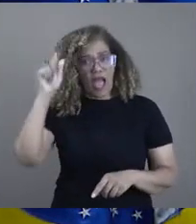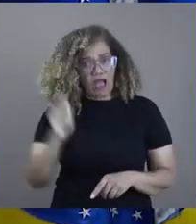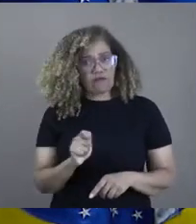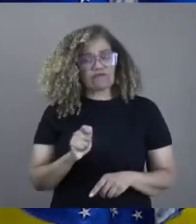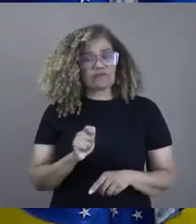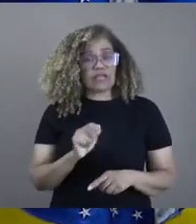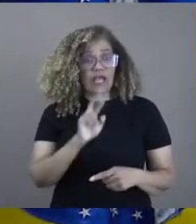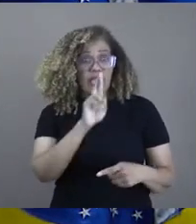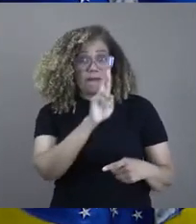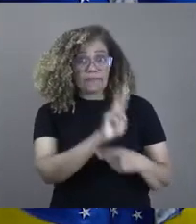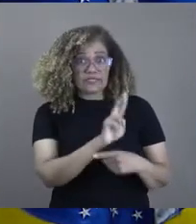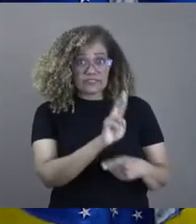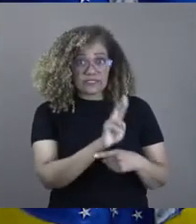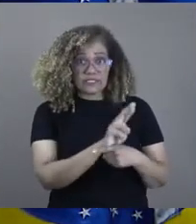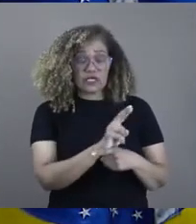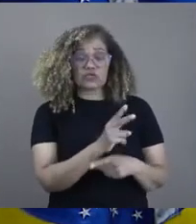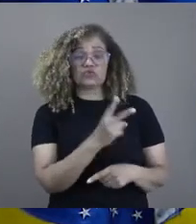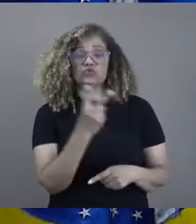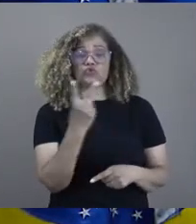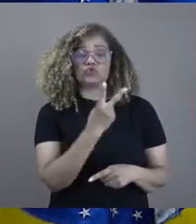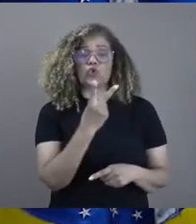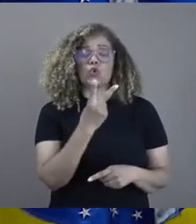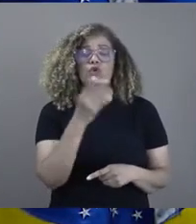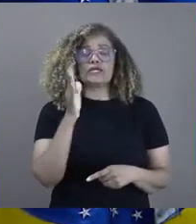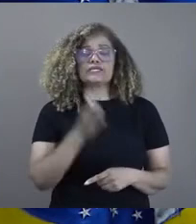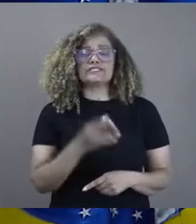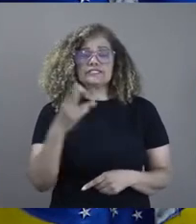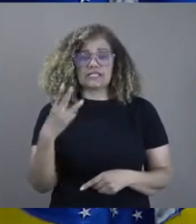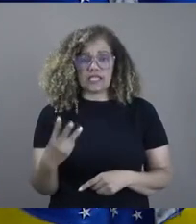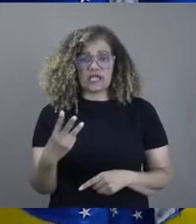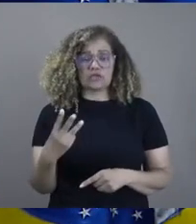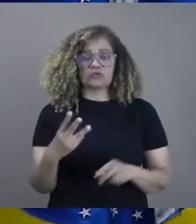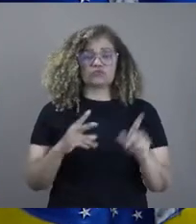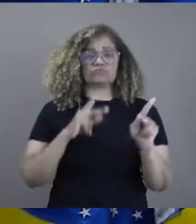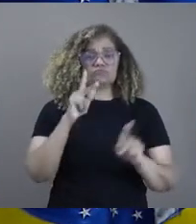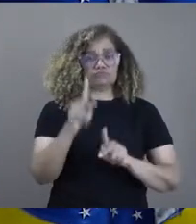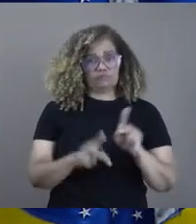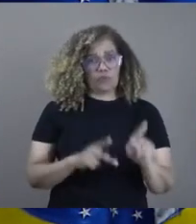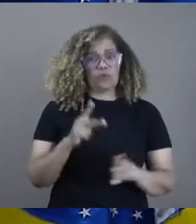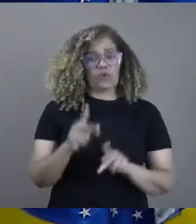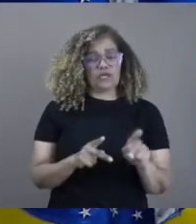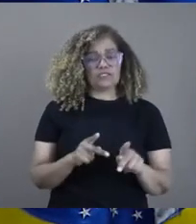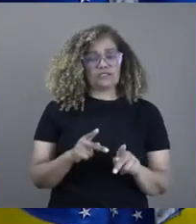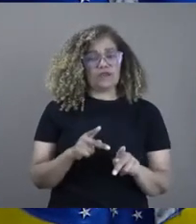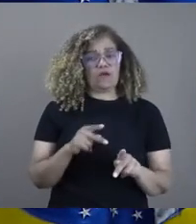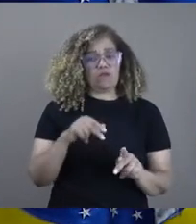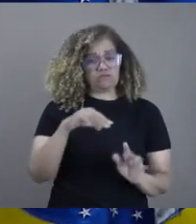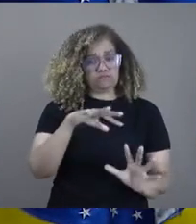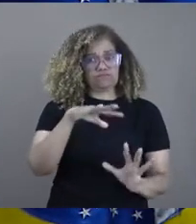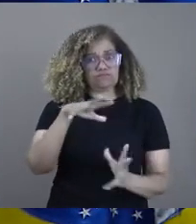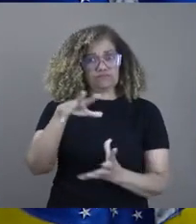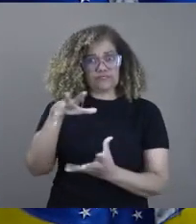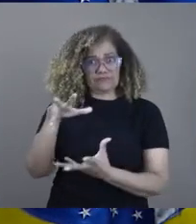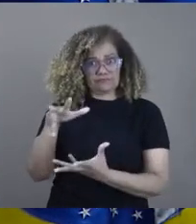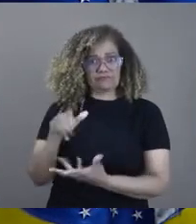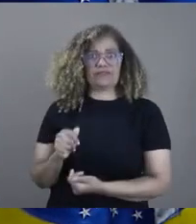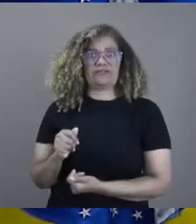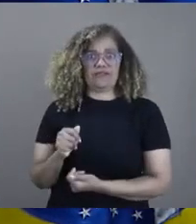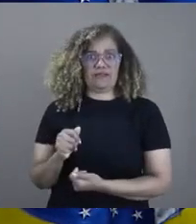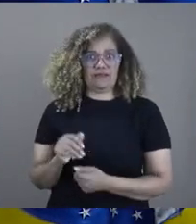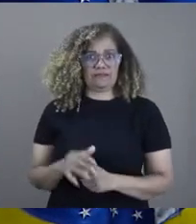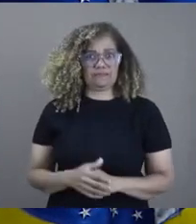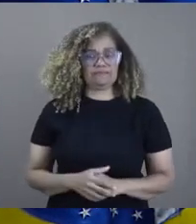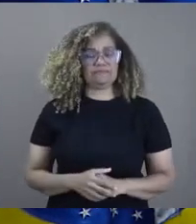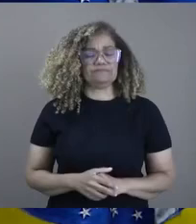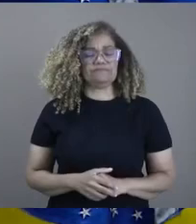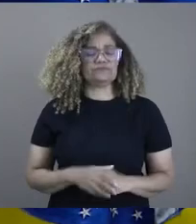representando 23 da população na terra no planeta o